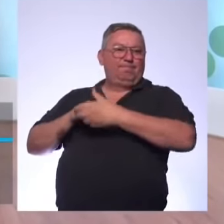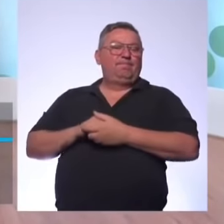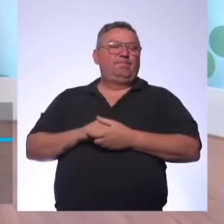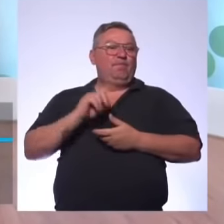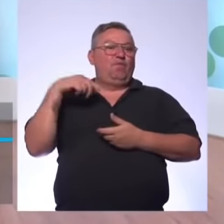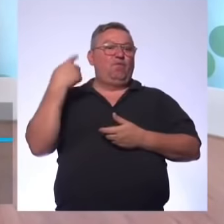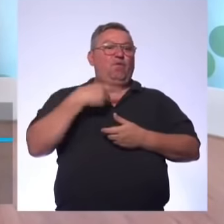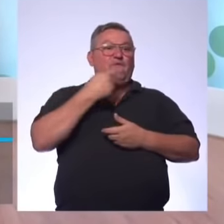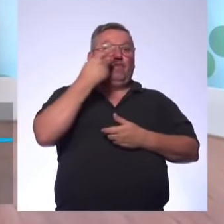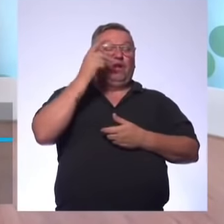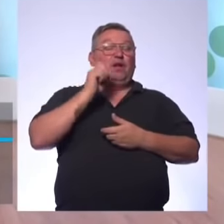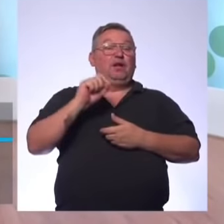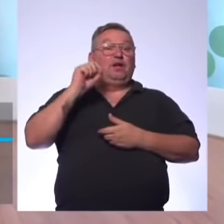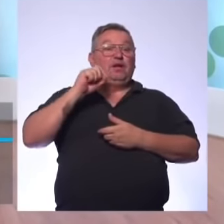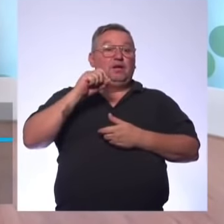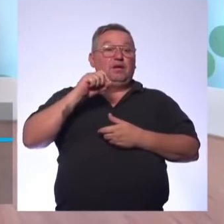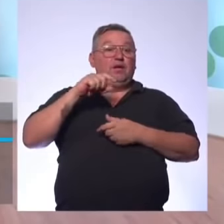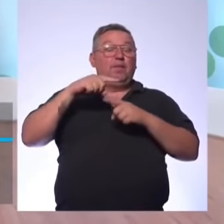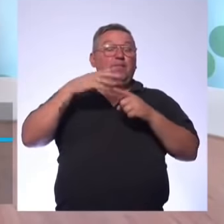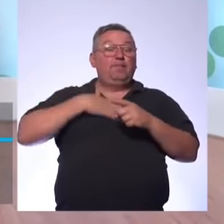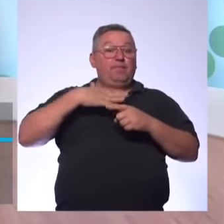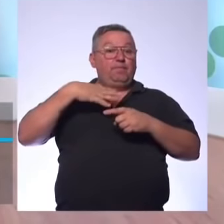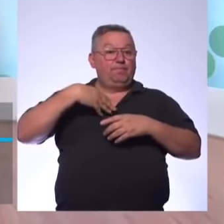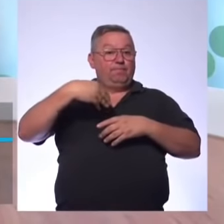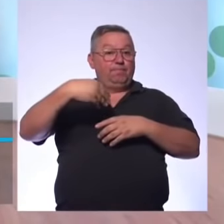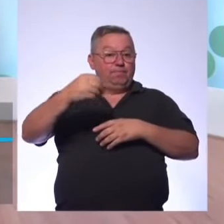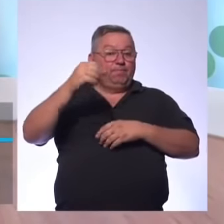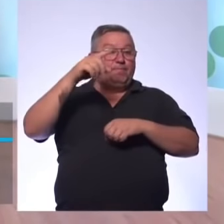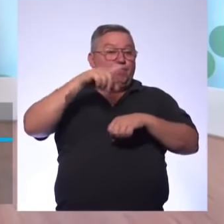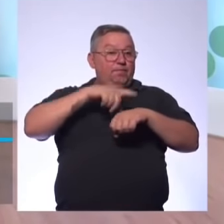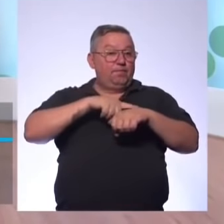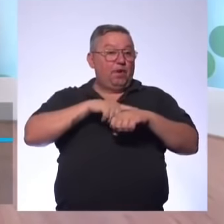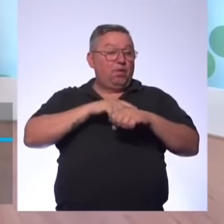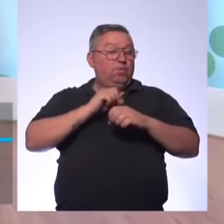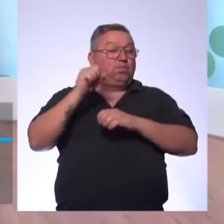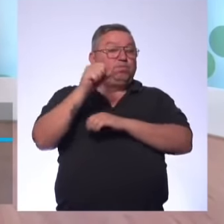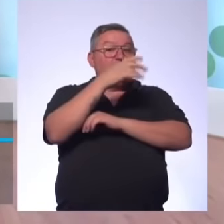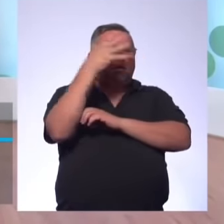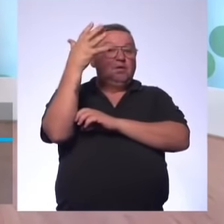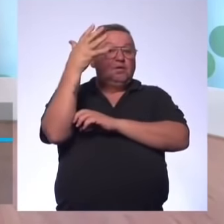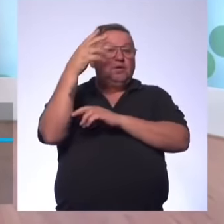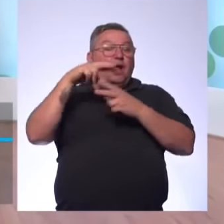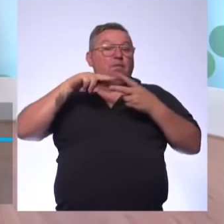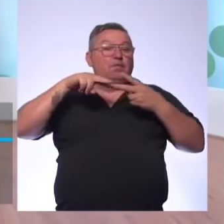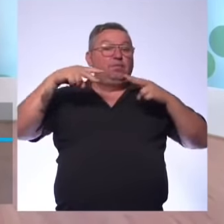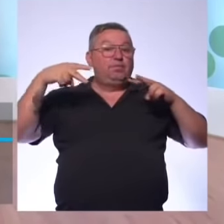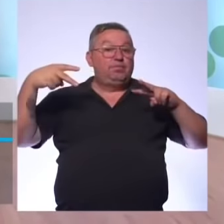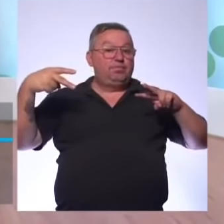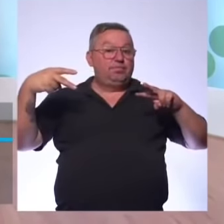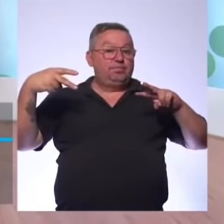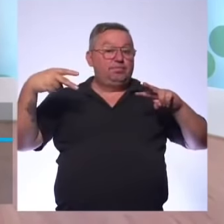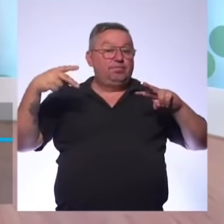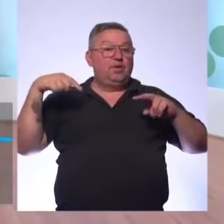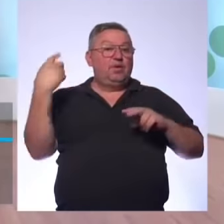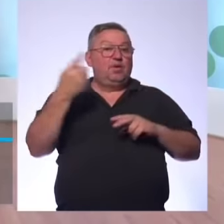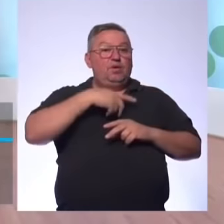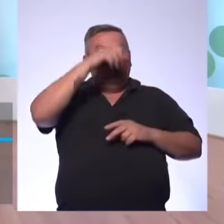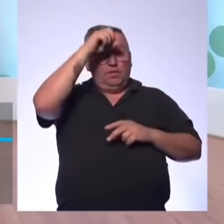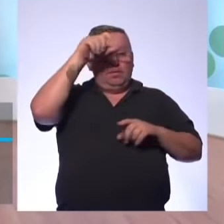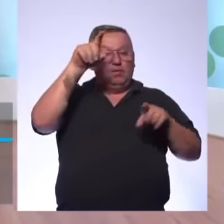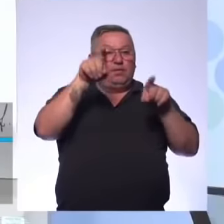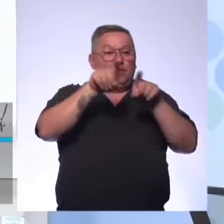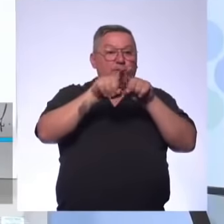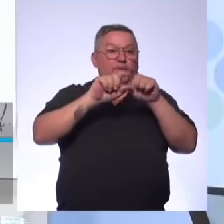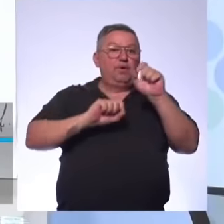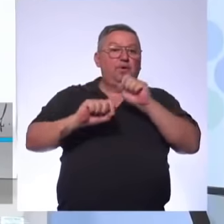nós falamos sobre my hereditário entre Semple né sobre a sua árvore hereditária Nós aprendemos também sobre